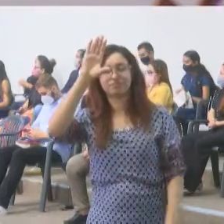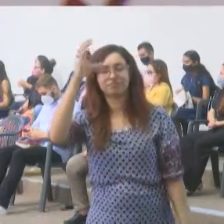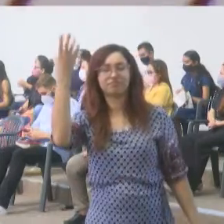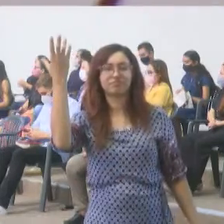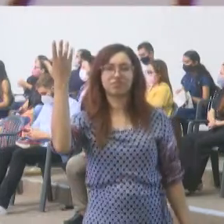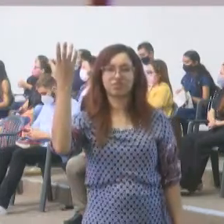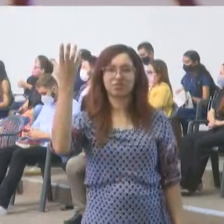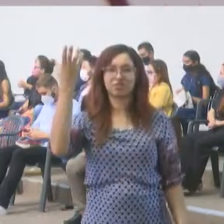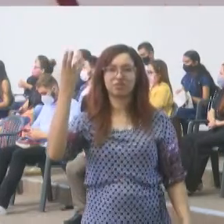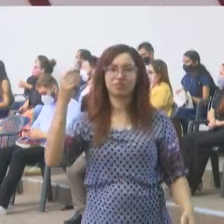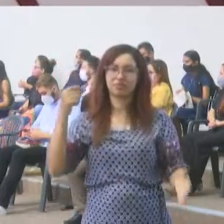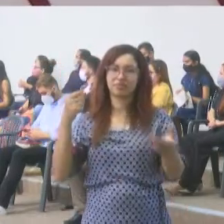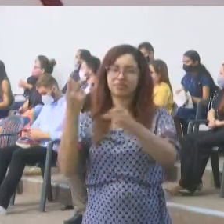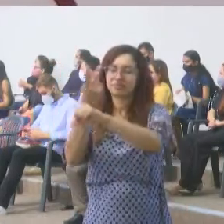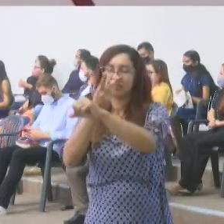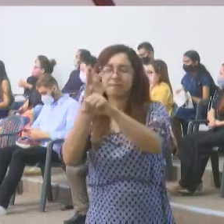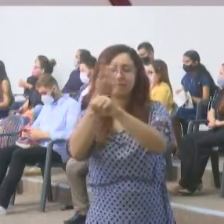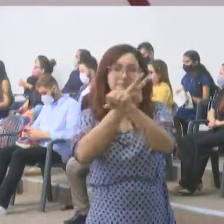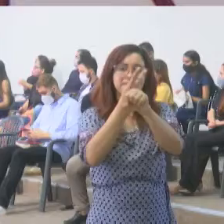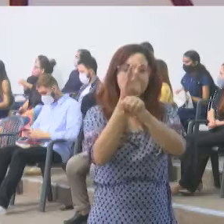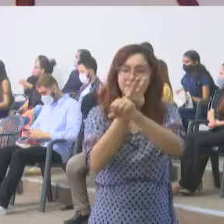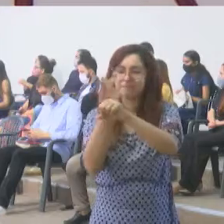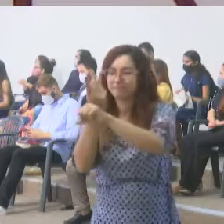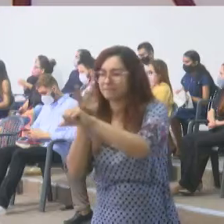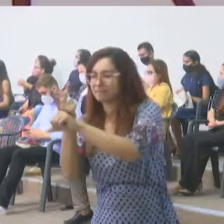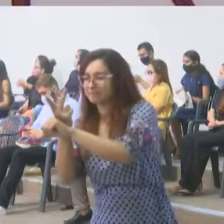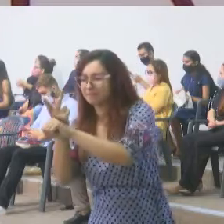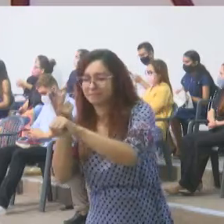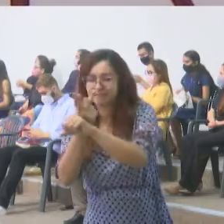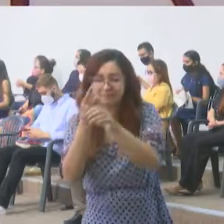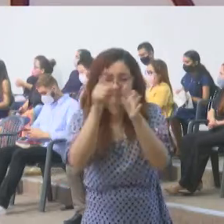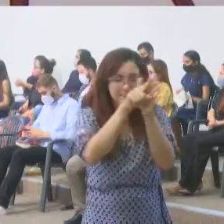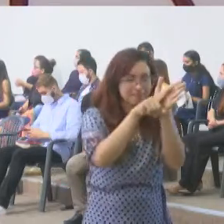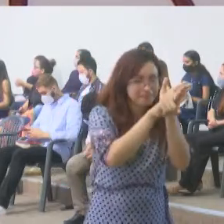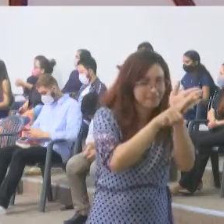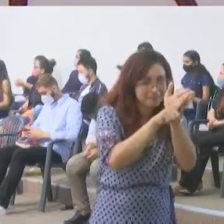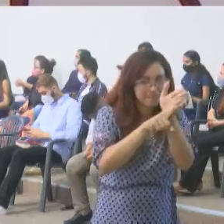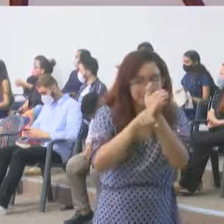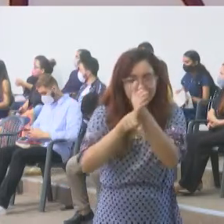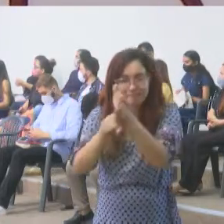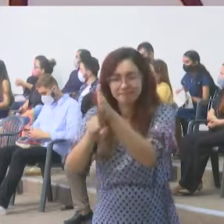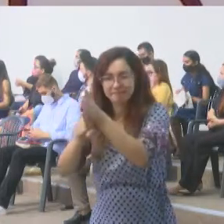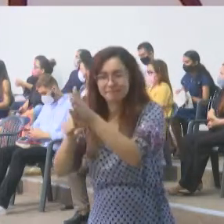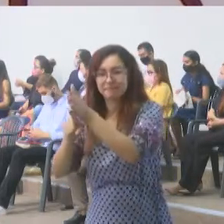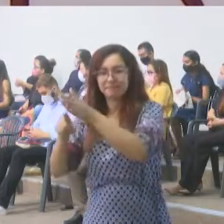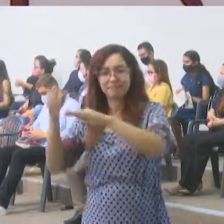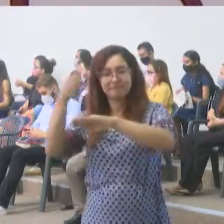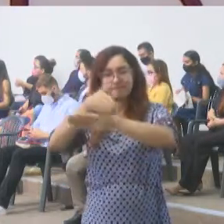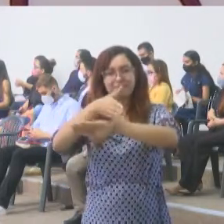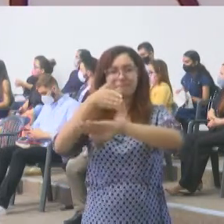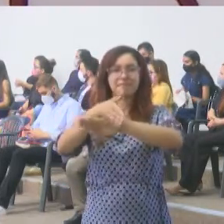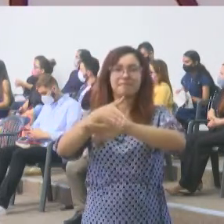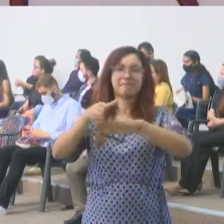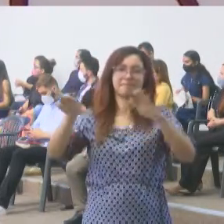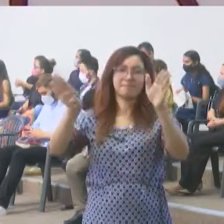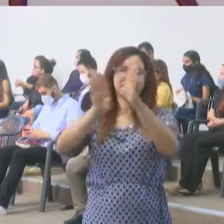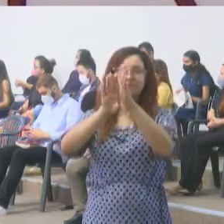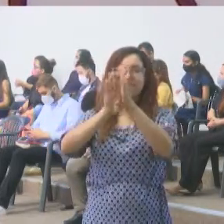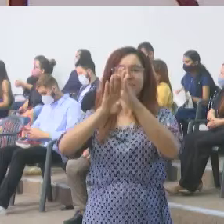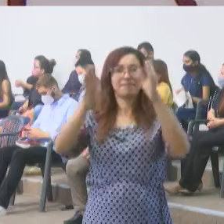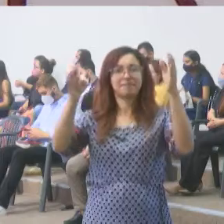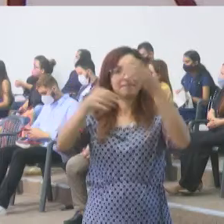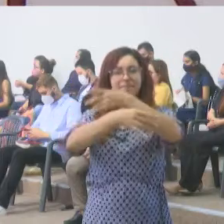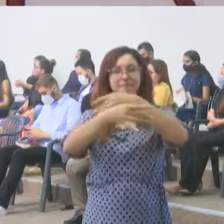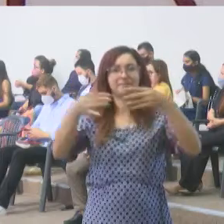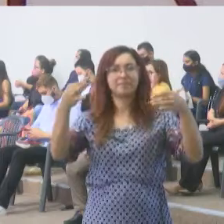da cidade. Enquanto Boaz está no portão, o outro resgatador, ele vai passando e ele vai entrando na cidade. E a Bíblia diz no versículo 1